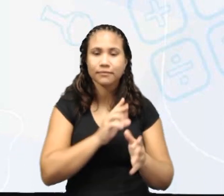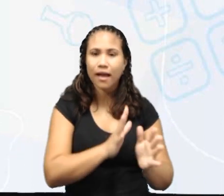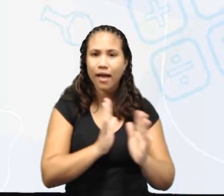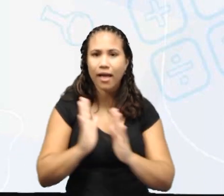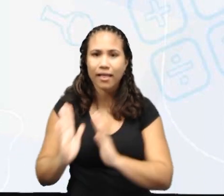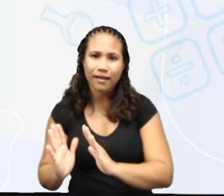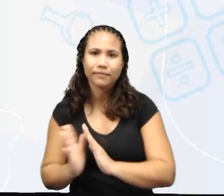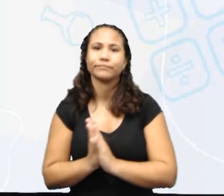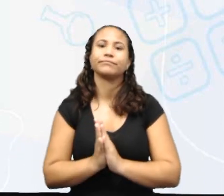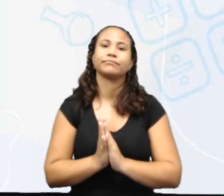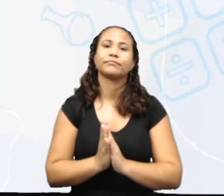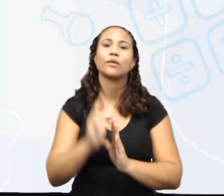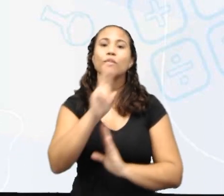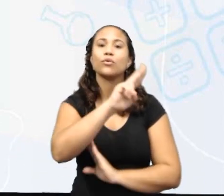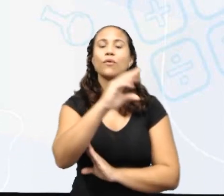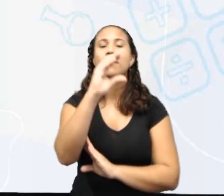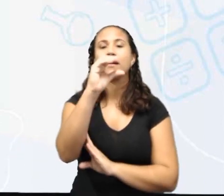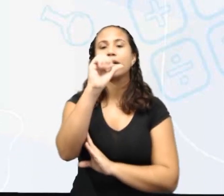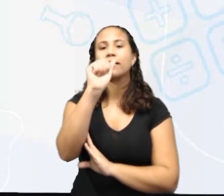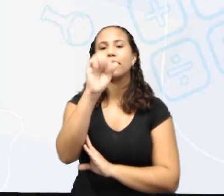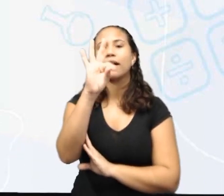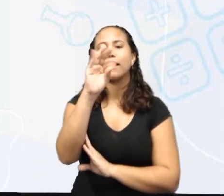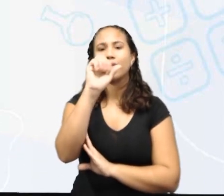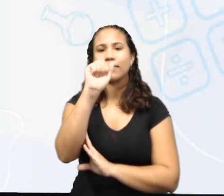isso daí é chamado de catação.